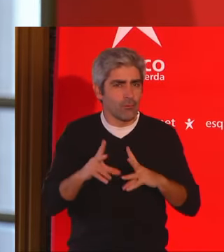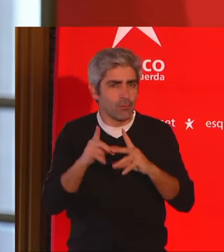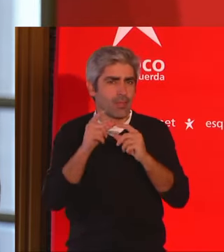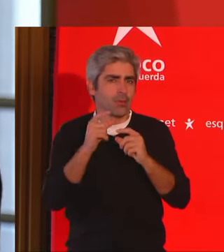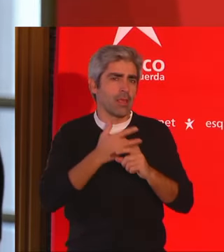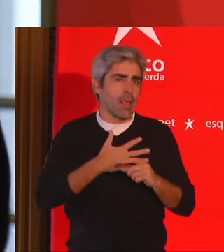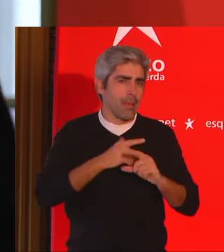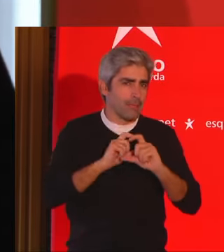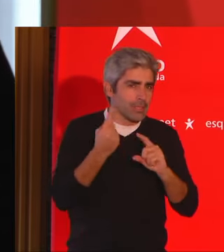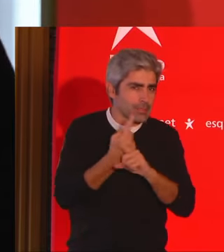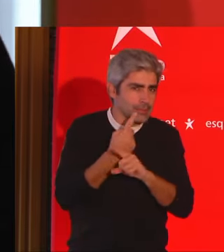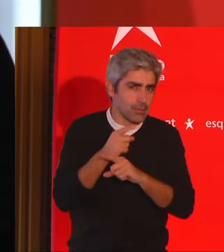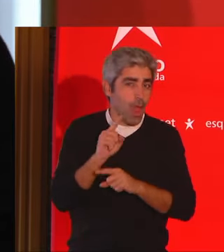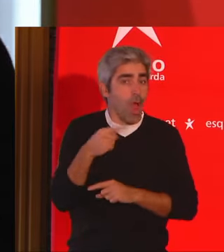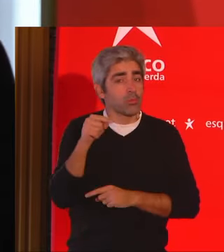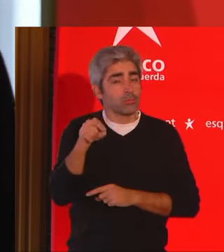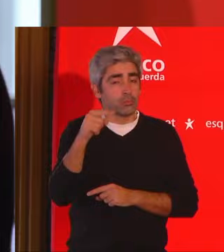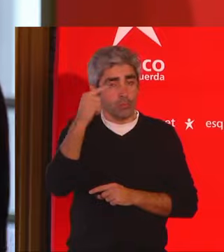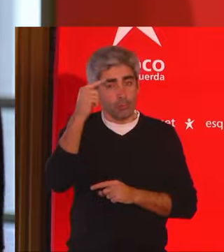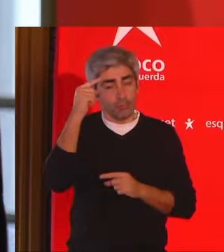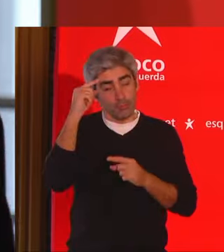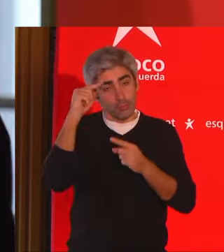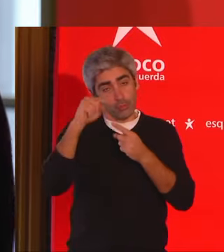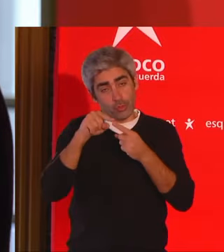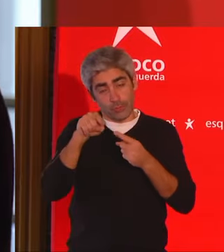Empresarial, que é suposto